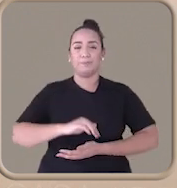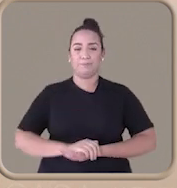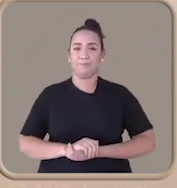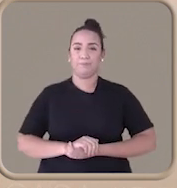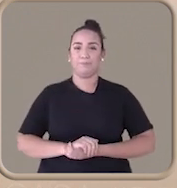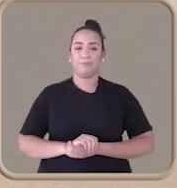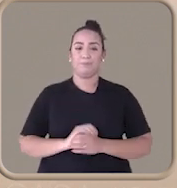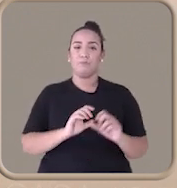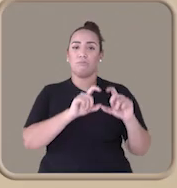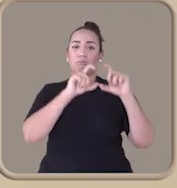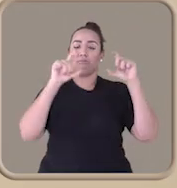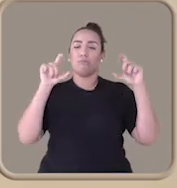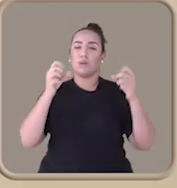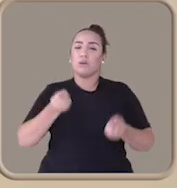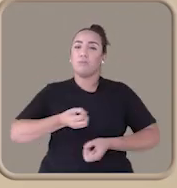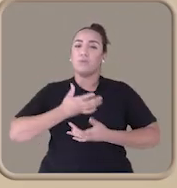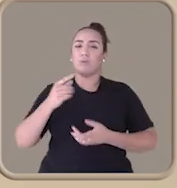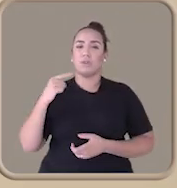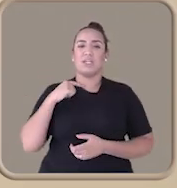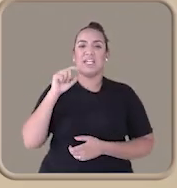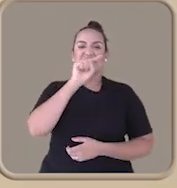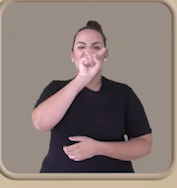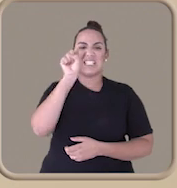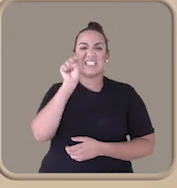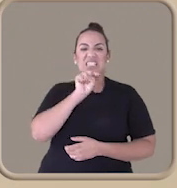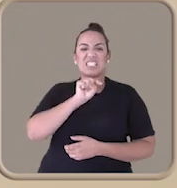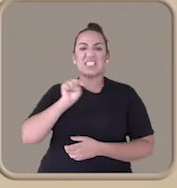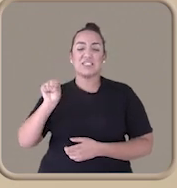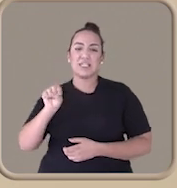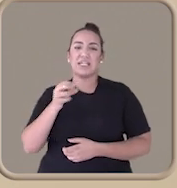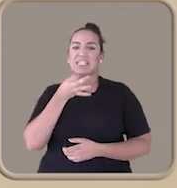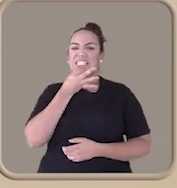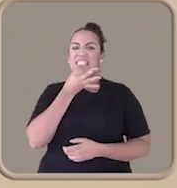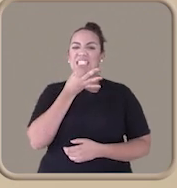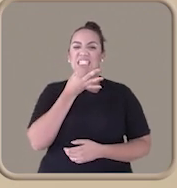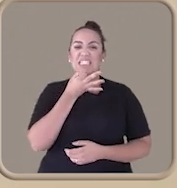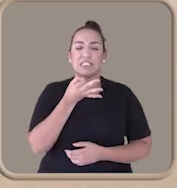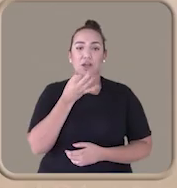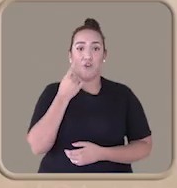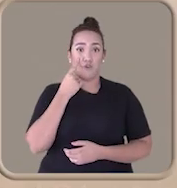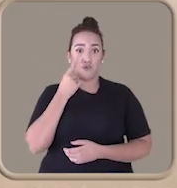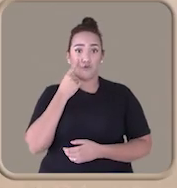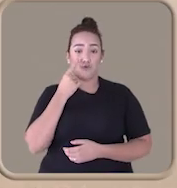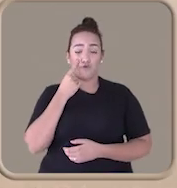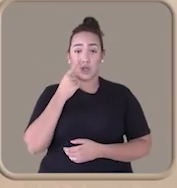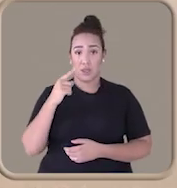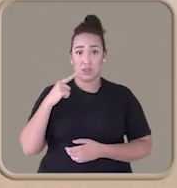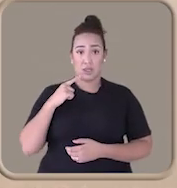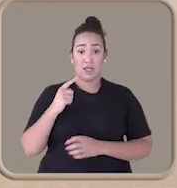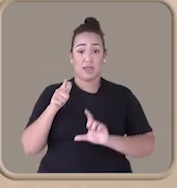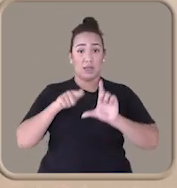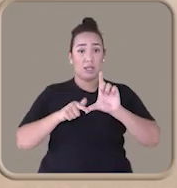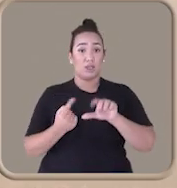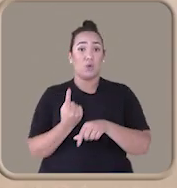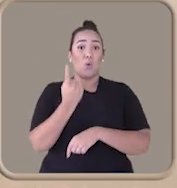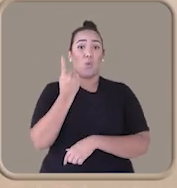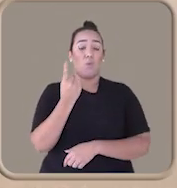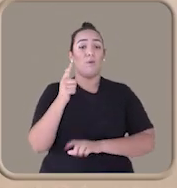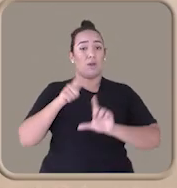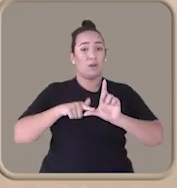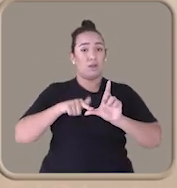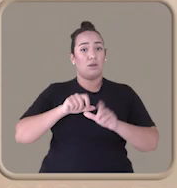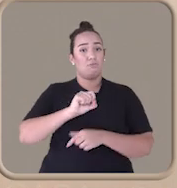do poema é composta pela expressão z. Observe que essa expressão possui apenas uma letra e todas são